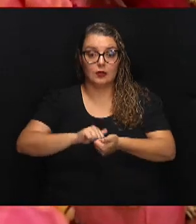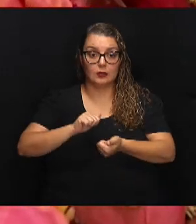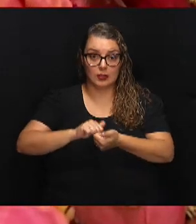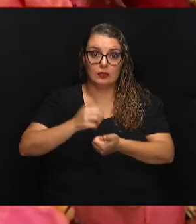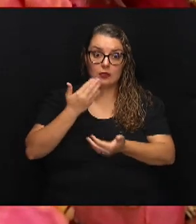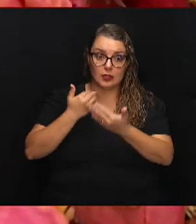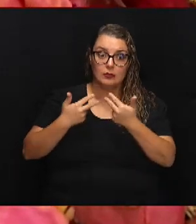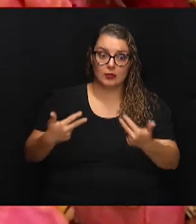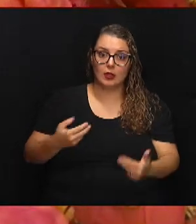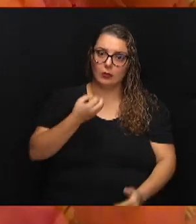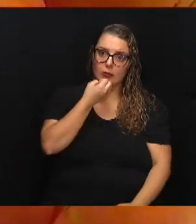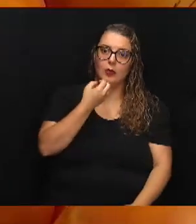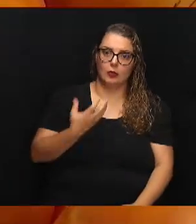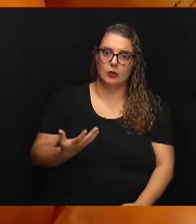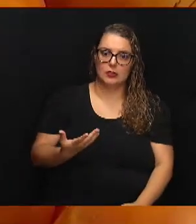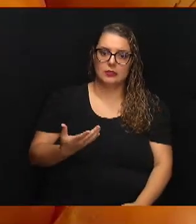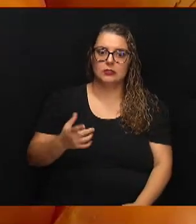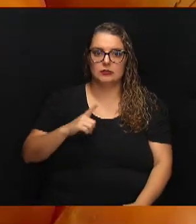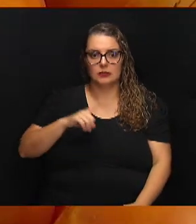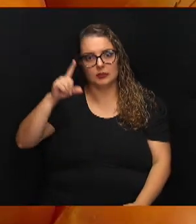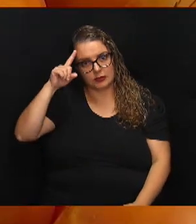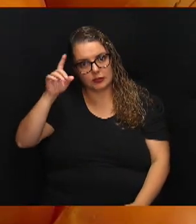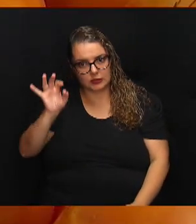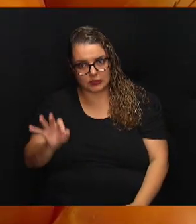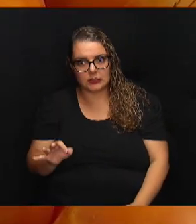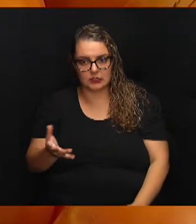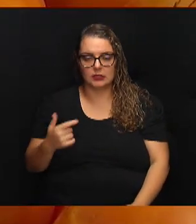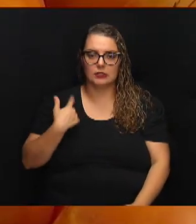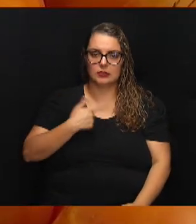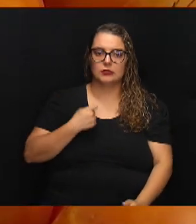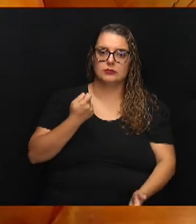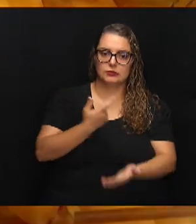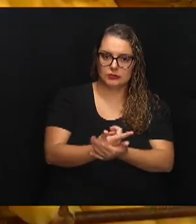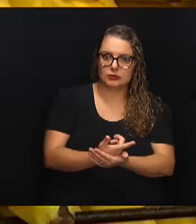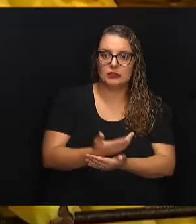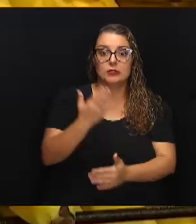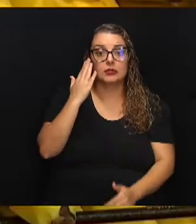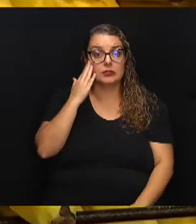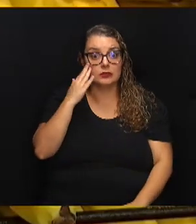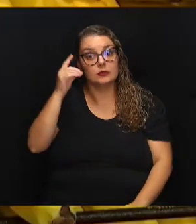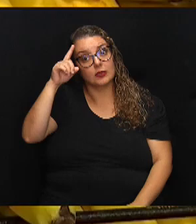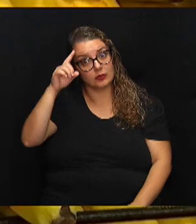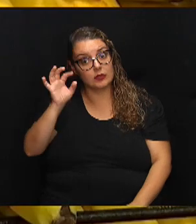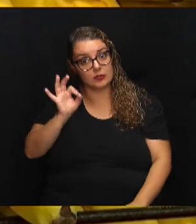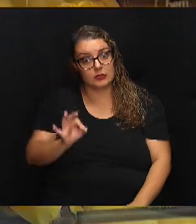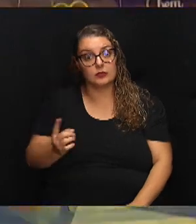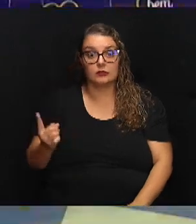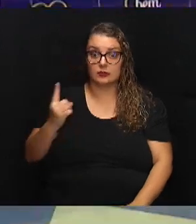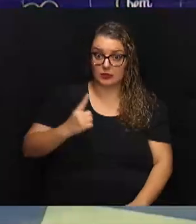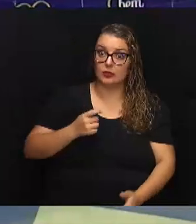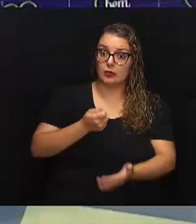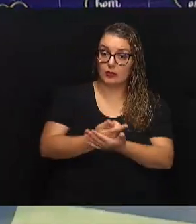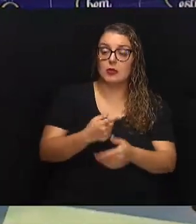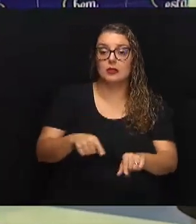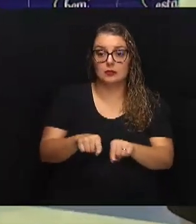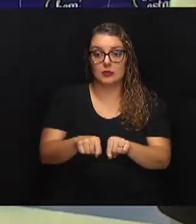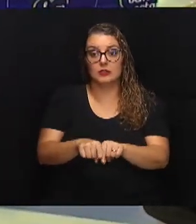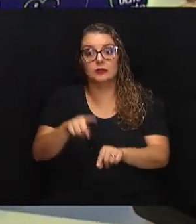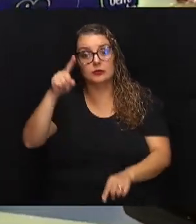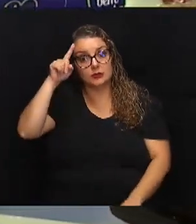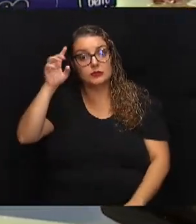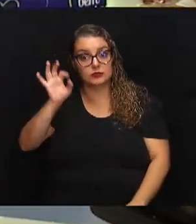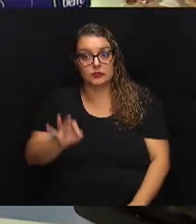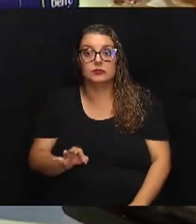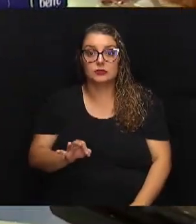são muito boas, né? Tem os dias certos, a gente como consumidor tem que saber os dias certos de vir comprar, né? Então tem os dias certos para você